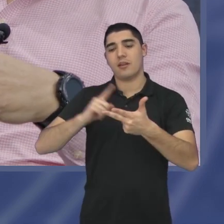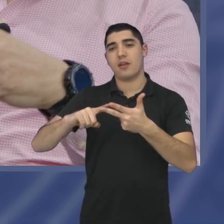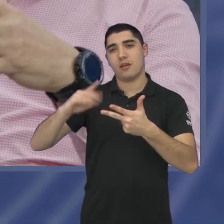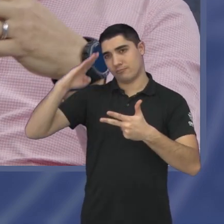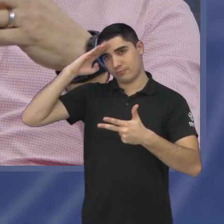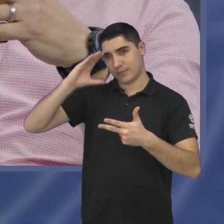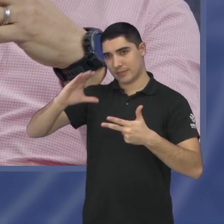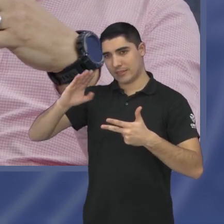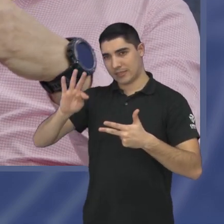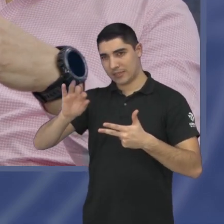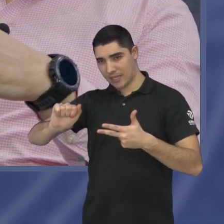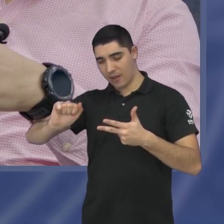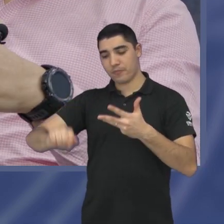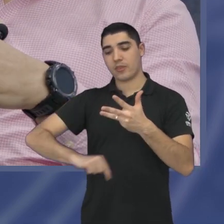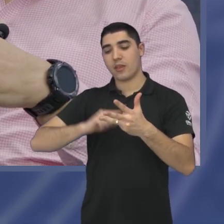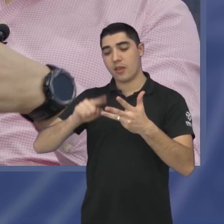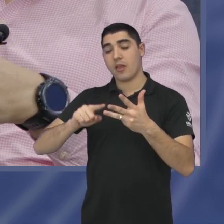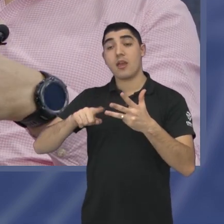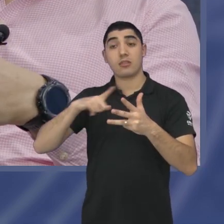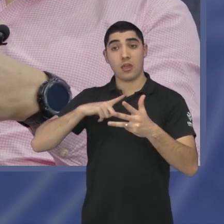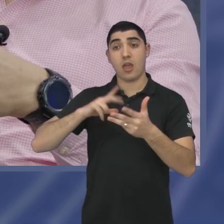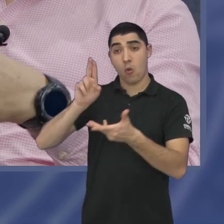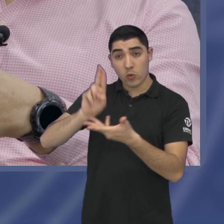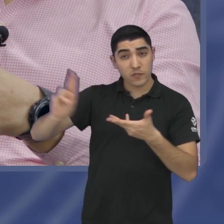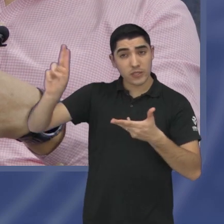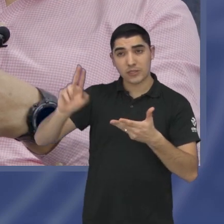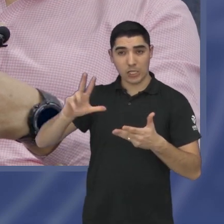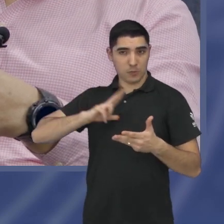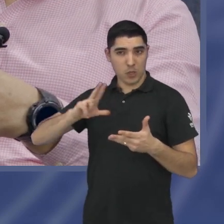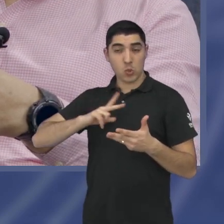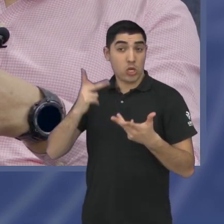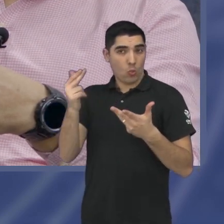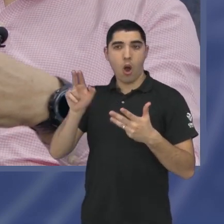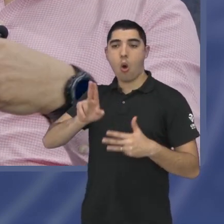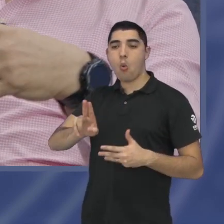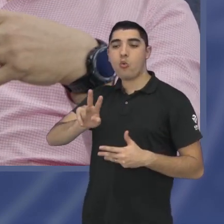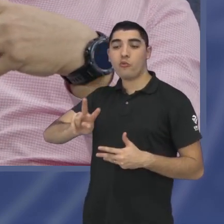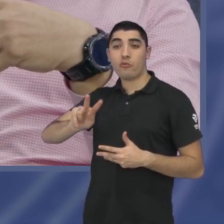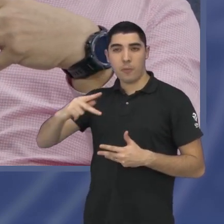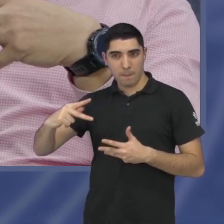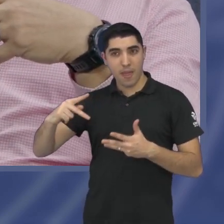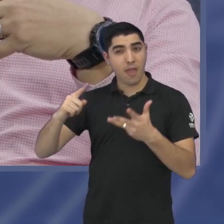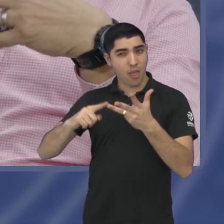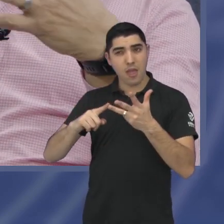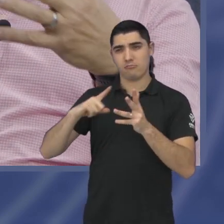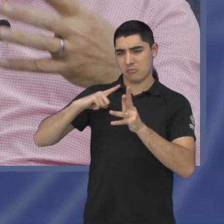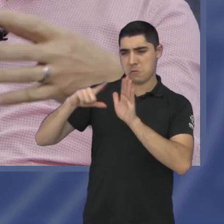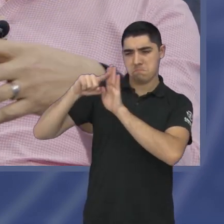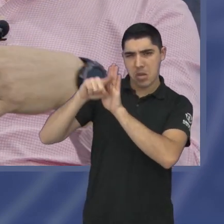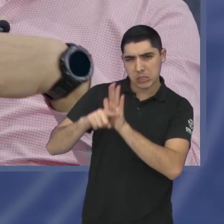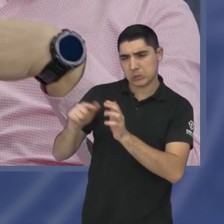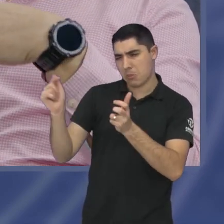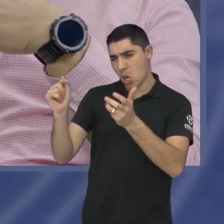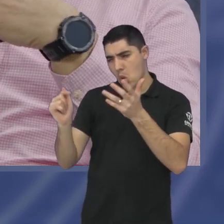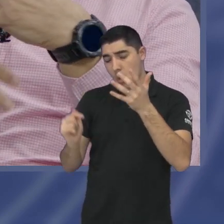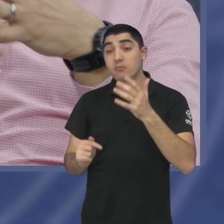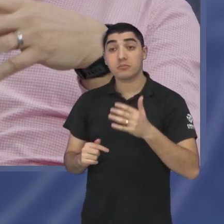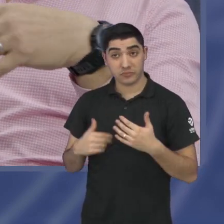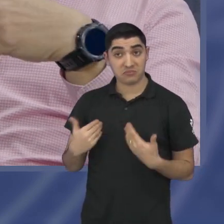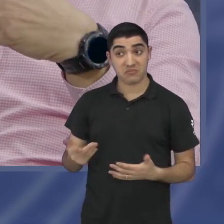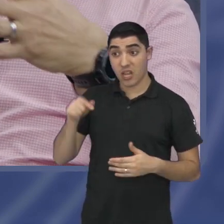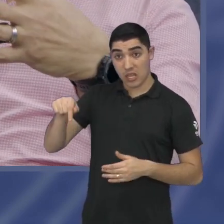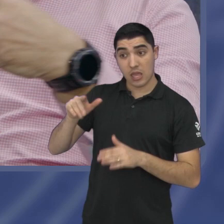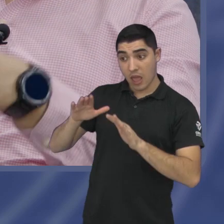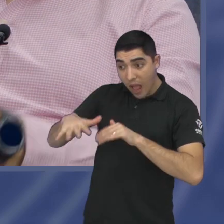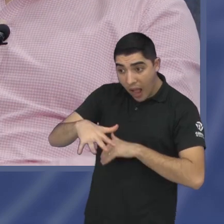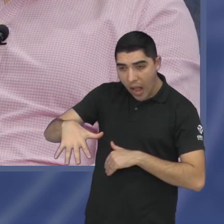CTA, ter uma universidade particular de qualidade como a Univap, com pesquisa, com gente